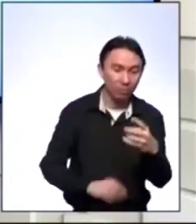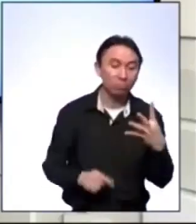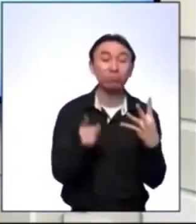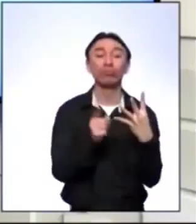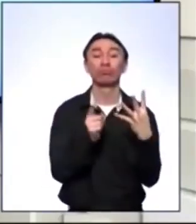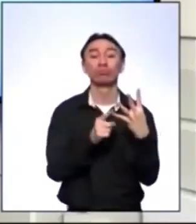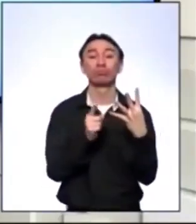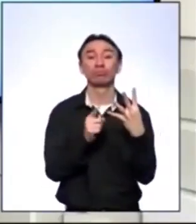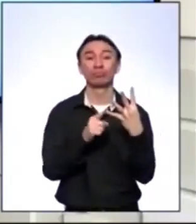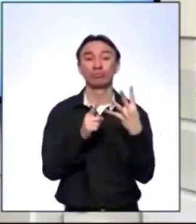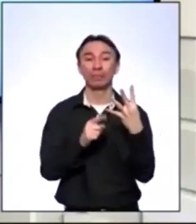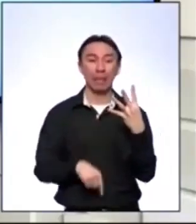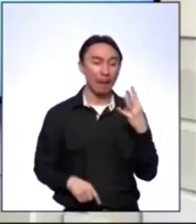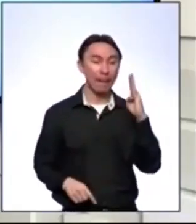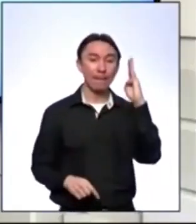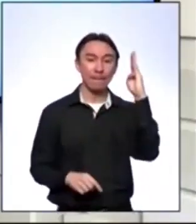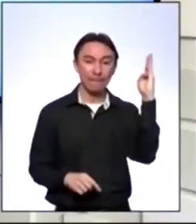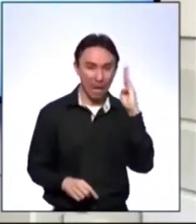nacionalismo.